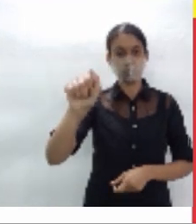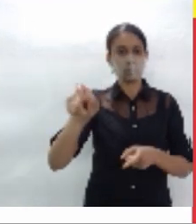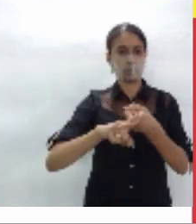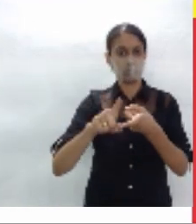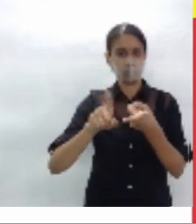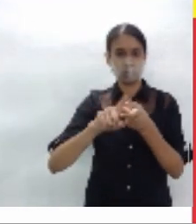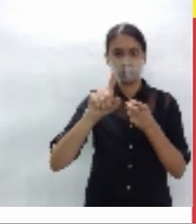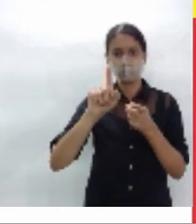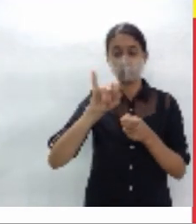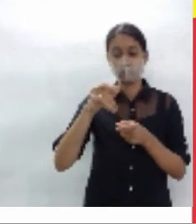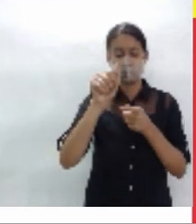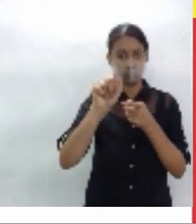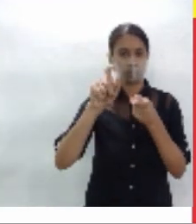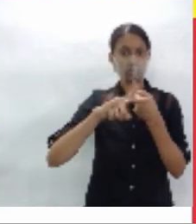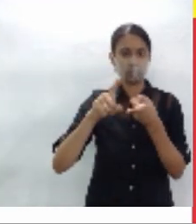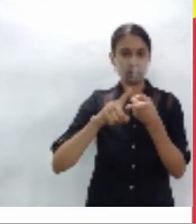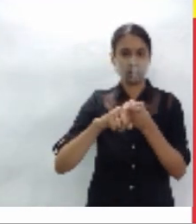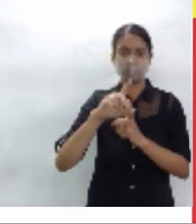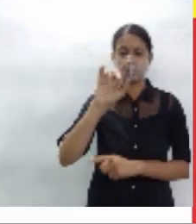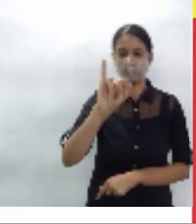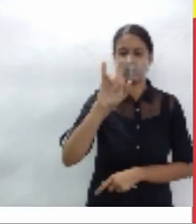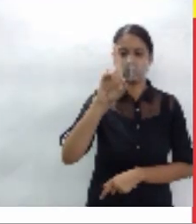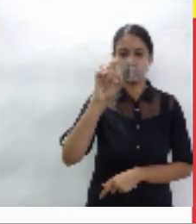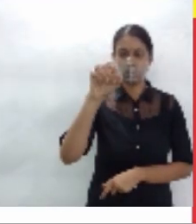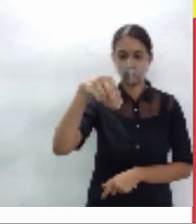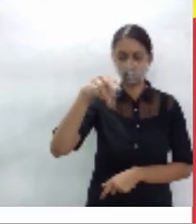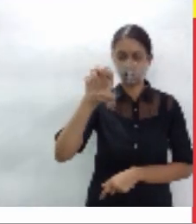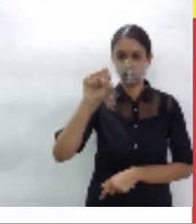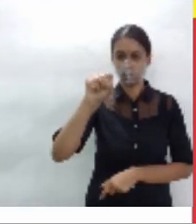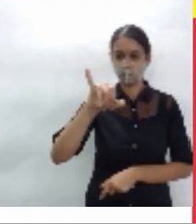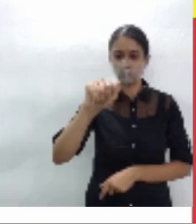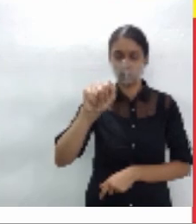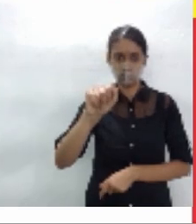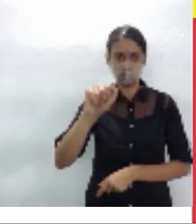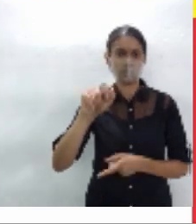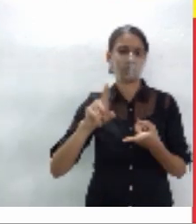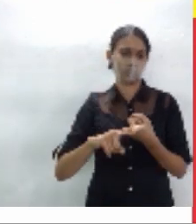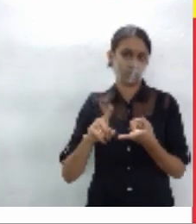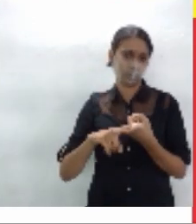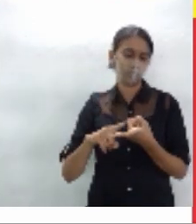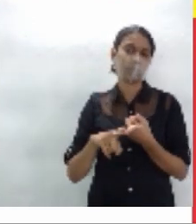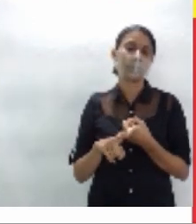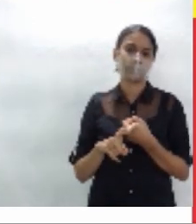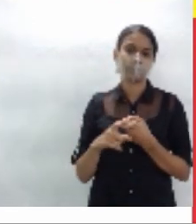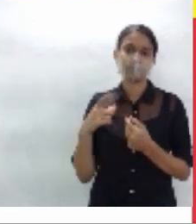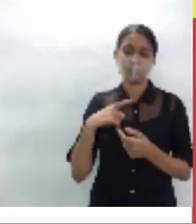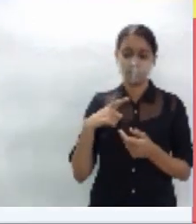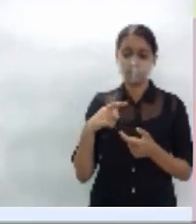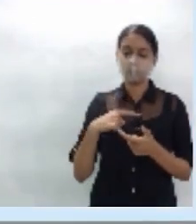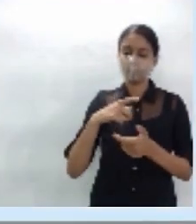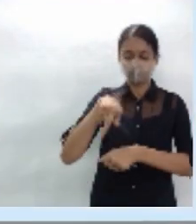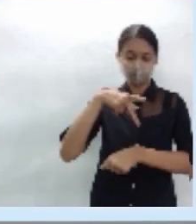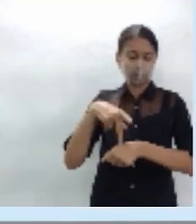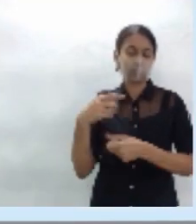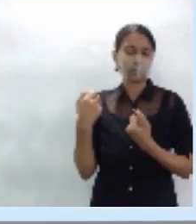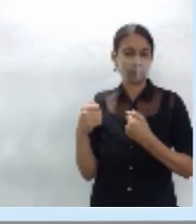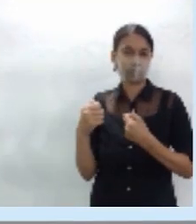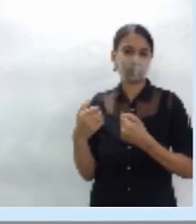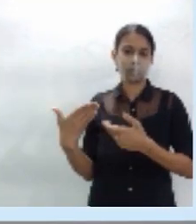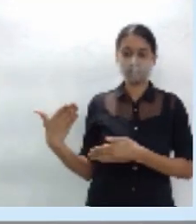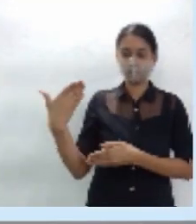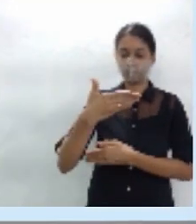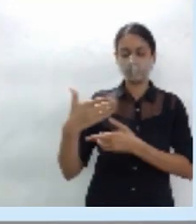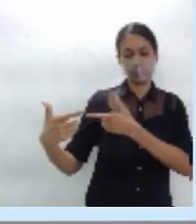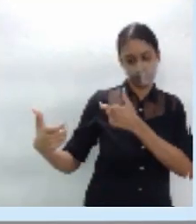Holanda. Realmente, né, alguns países teve que ir, então assim, ir para a guerra, literalmente, né?